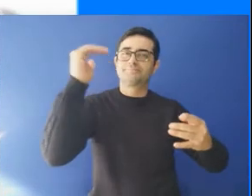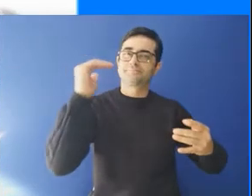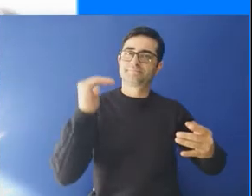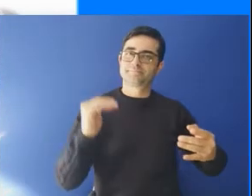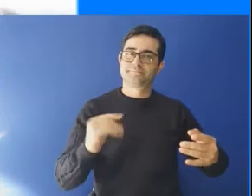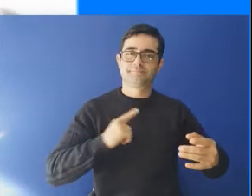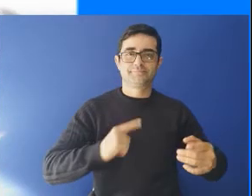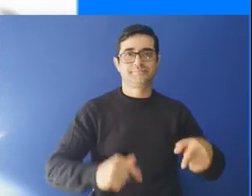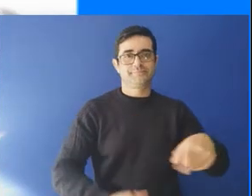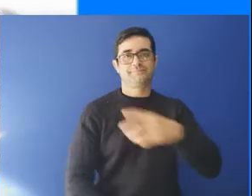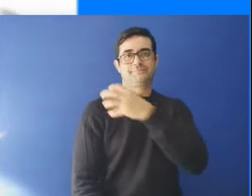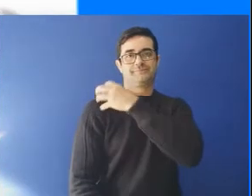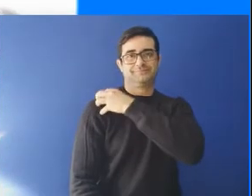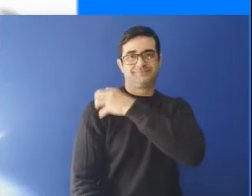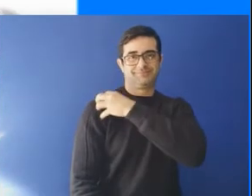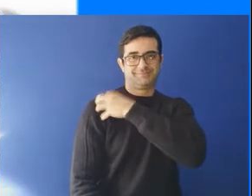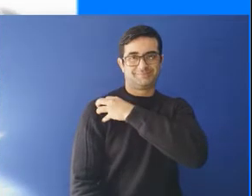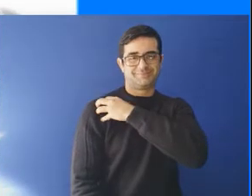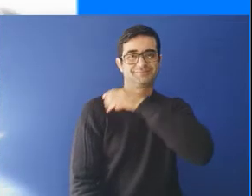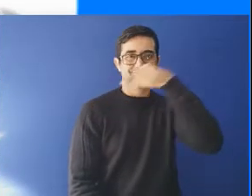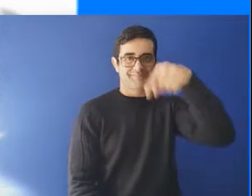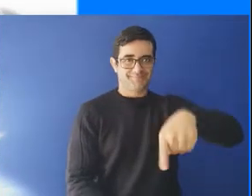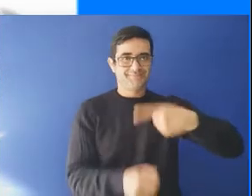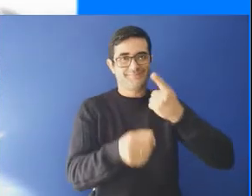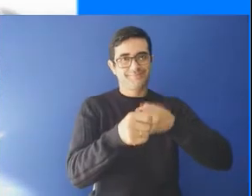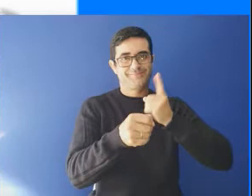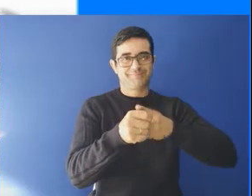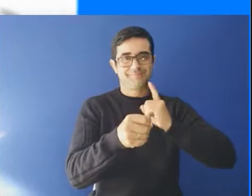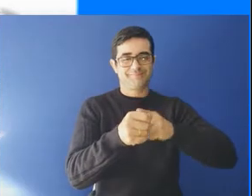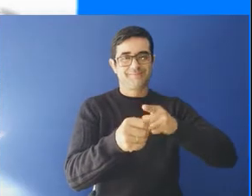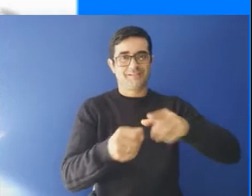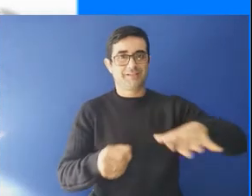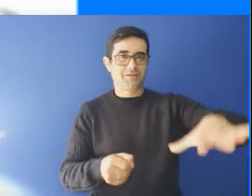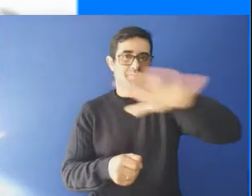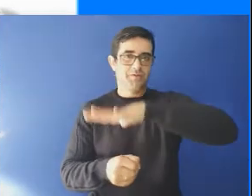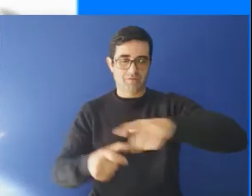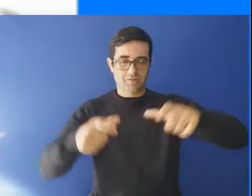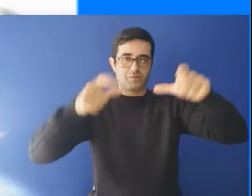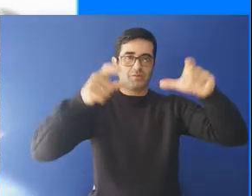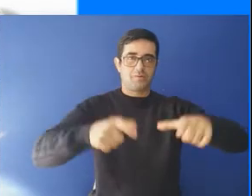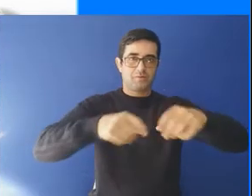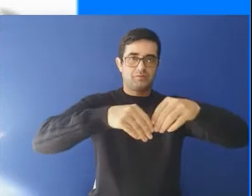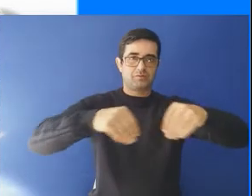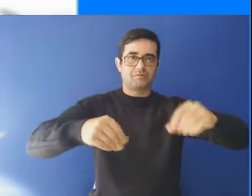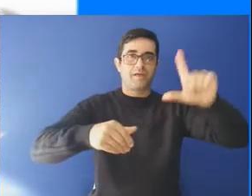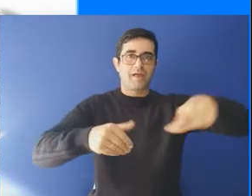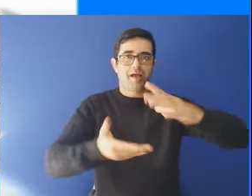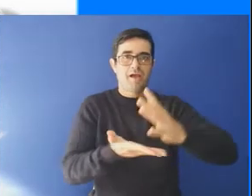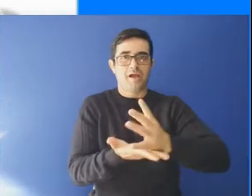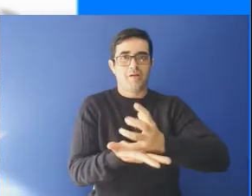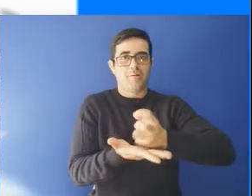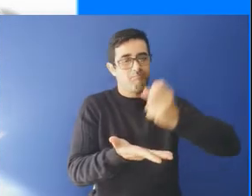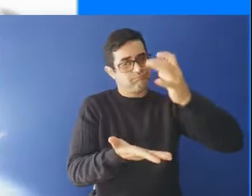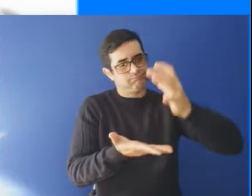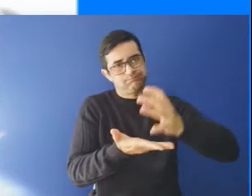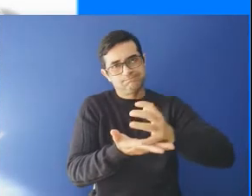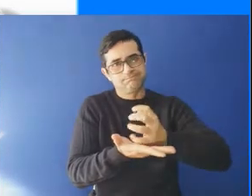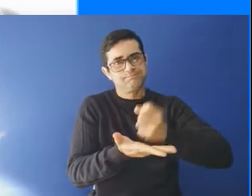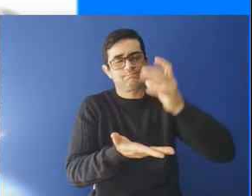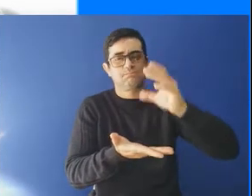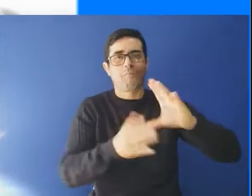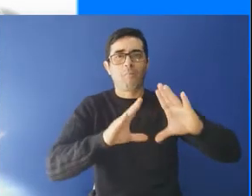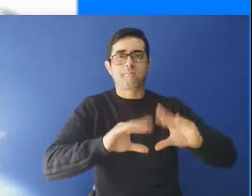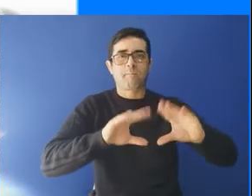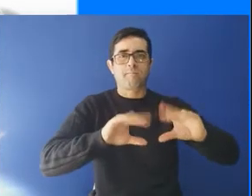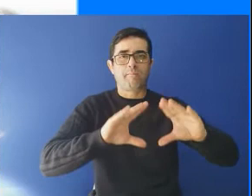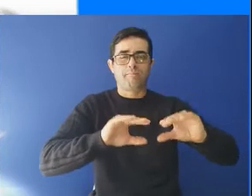de solo e como eles são ocupados. Nós temos, por exemplo, que Rio Grande, a cidade, pelo menos de Rio Grande, está localizada numa região